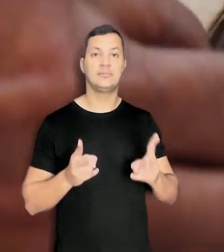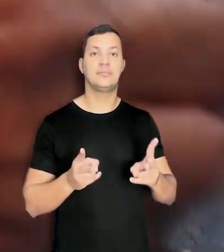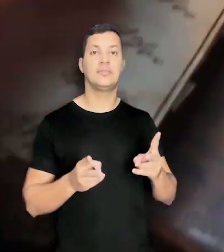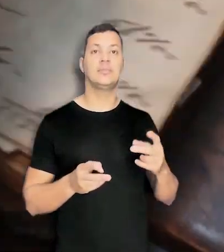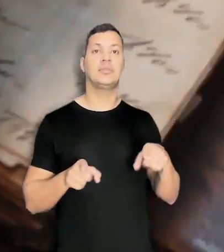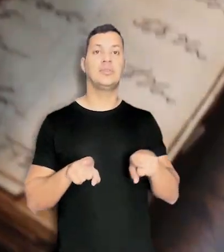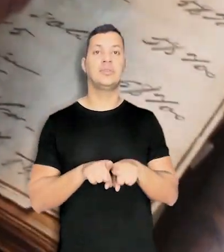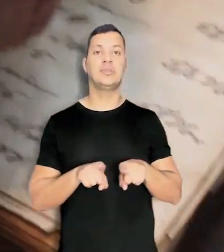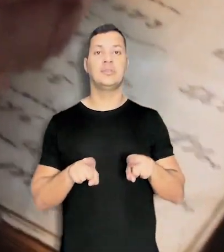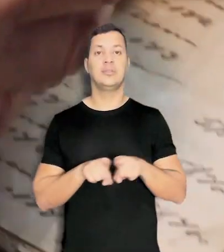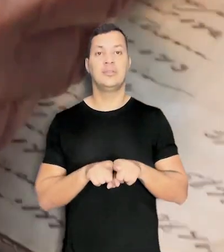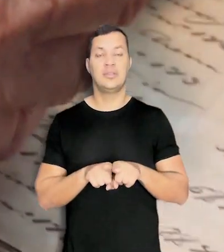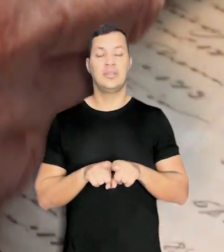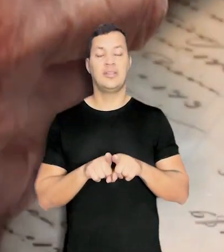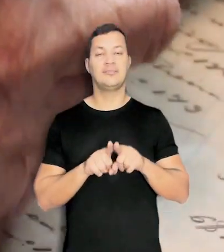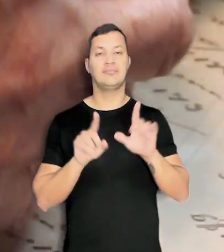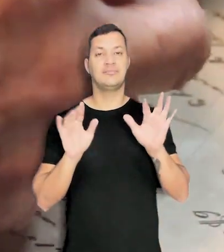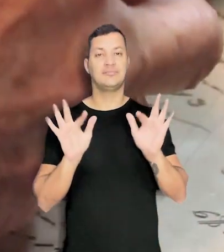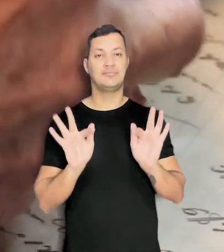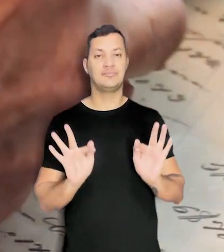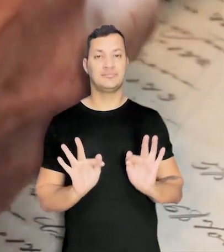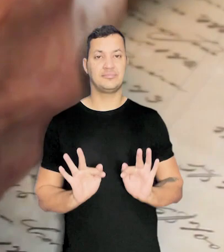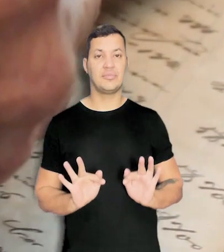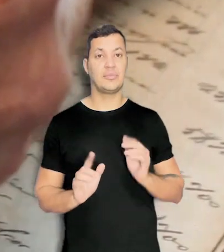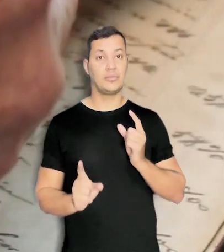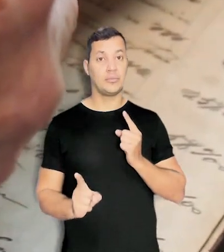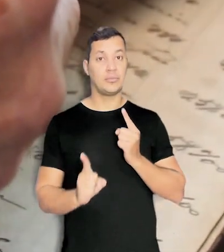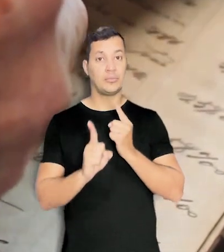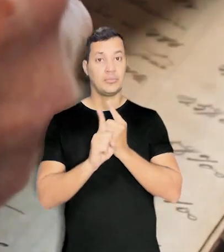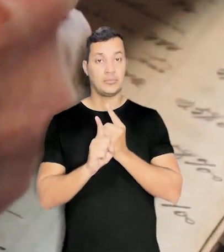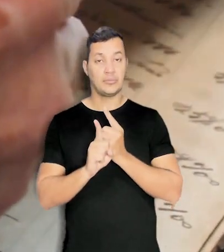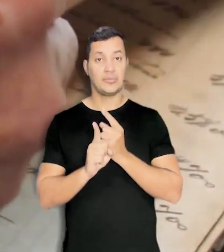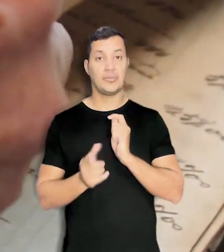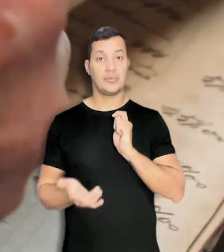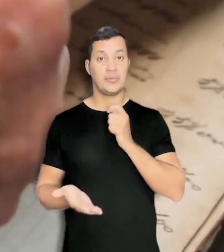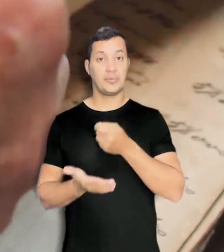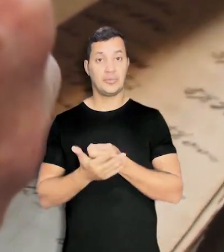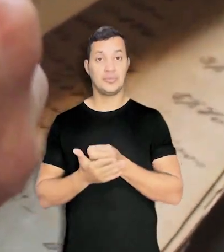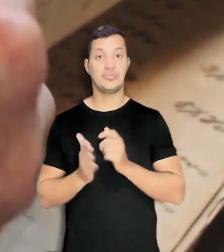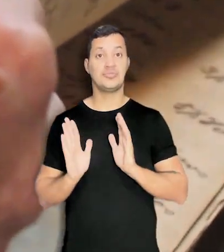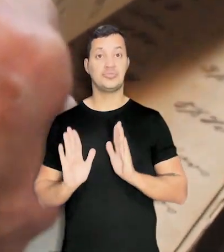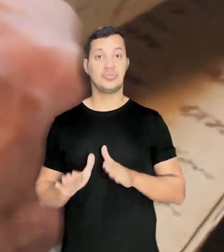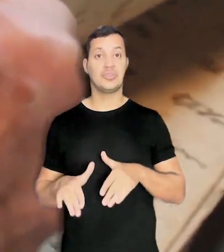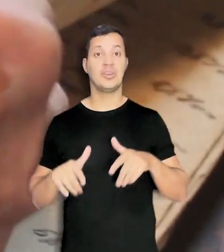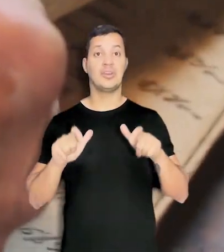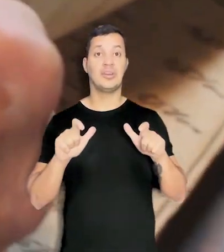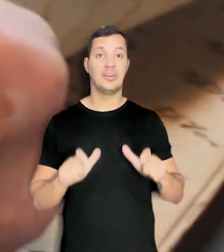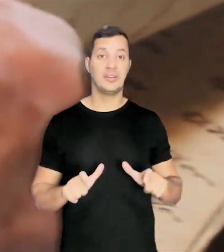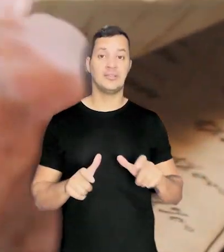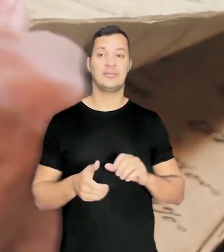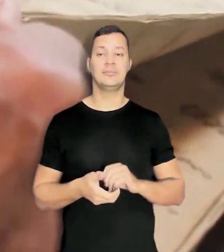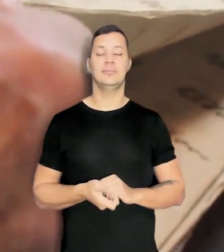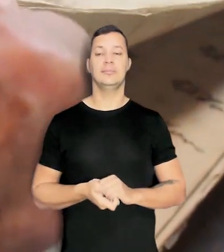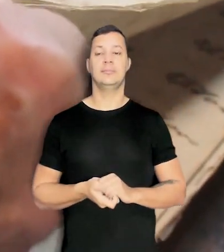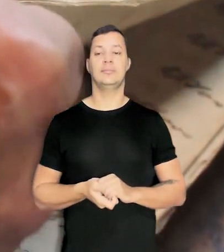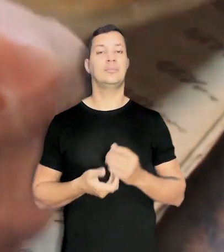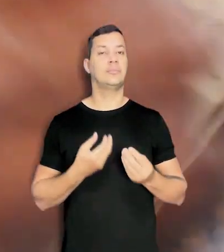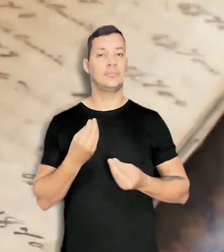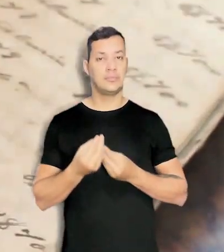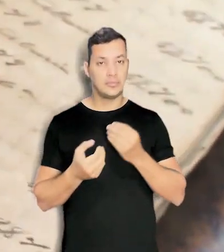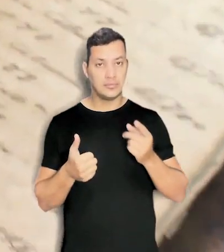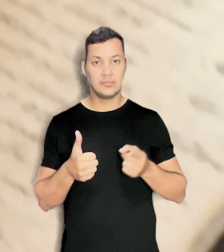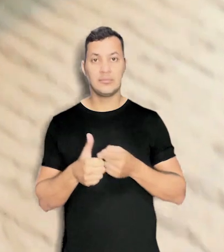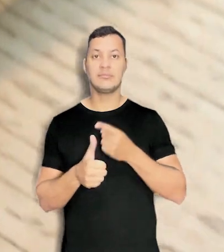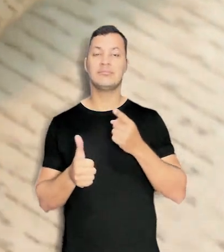também tive a felicidade de encontrar aqui pagamento de foros e laudêmios, logo nas primeiras